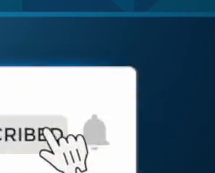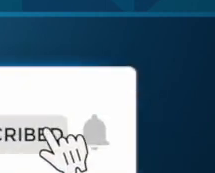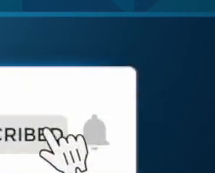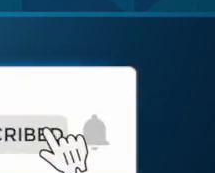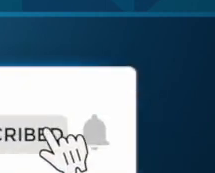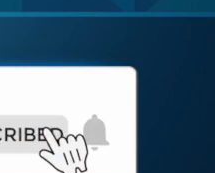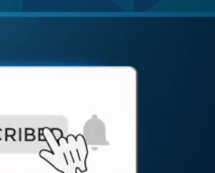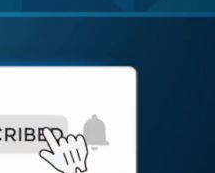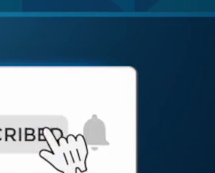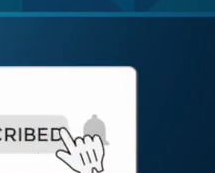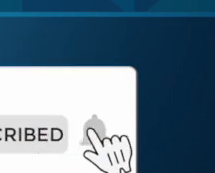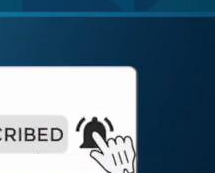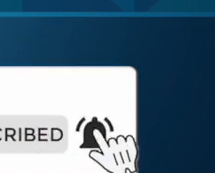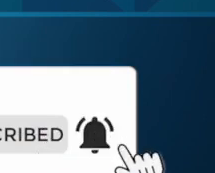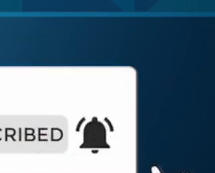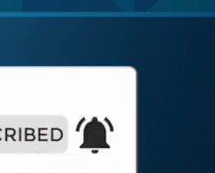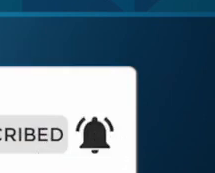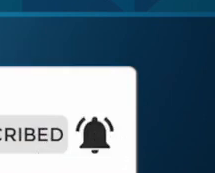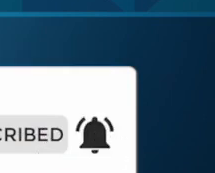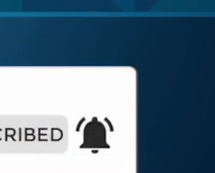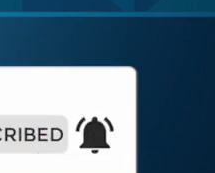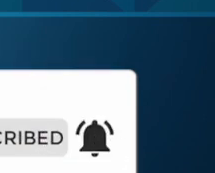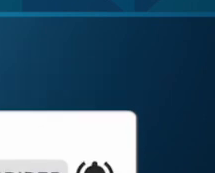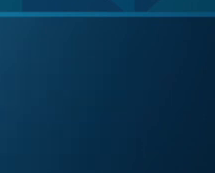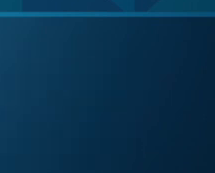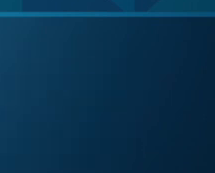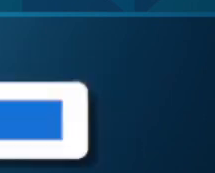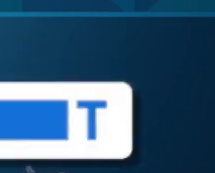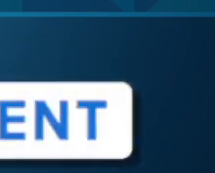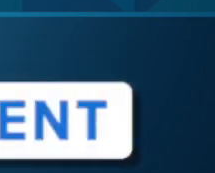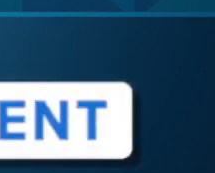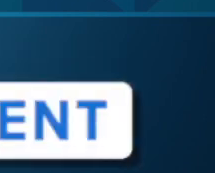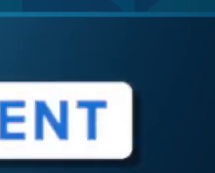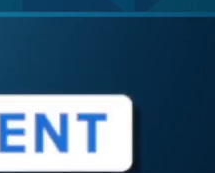iha canal RTTL, hanehang butão notificação.